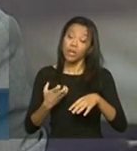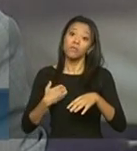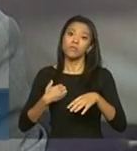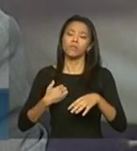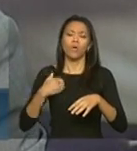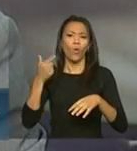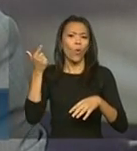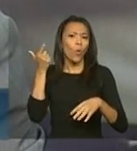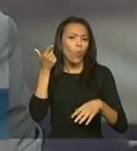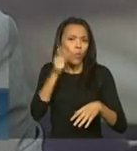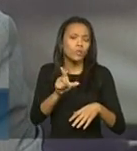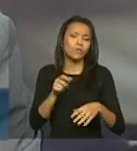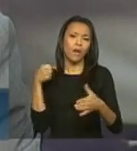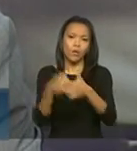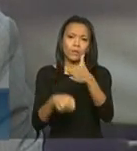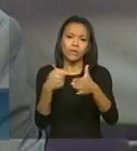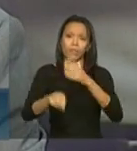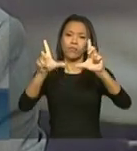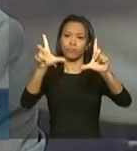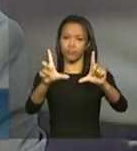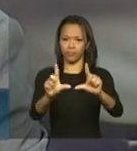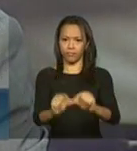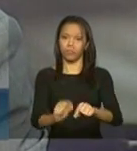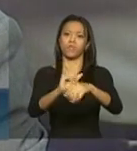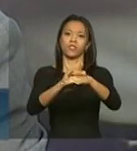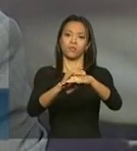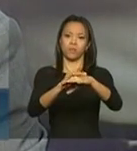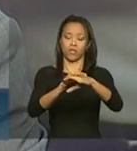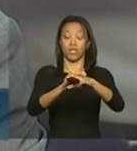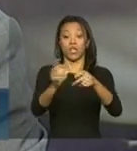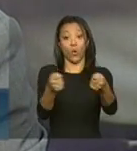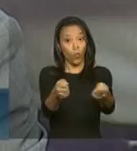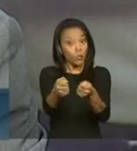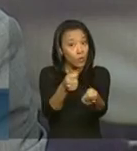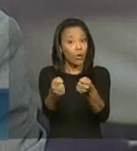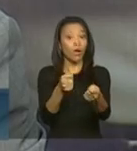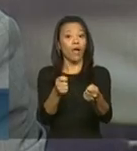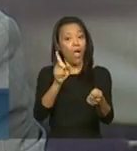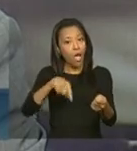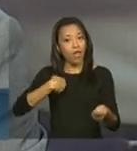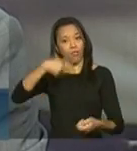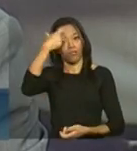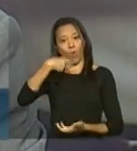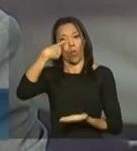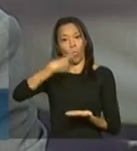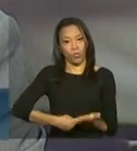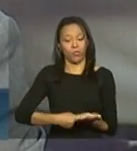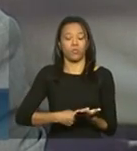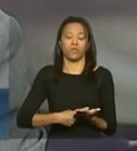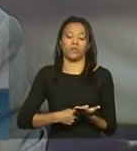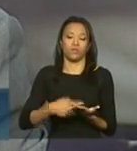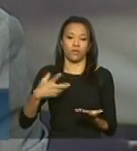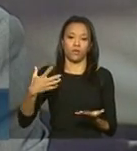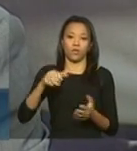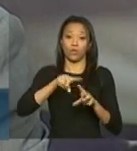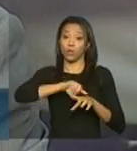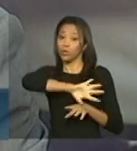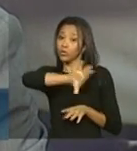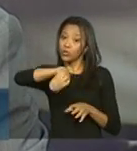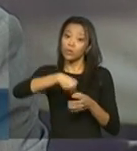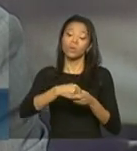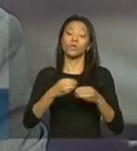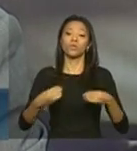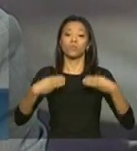para a eliminação da hanseníase, o controle da enfermidade, como um compromisso do Sistema Único de Saúde, não só do governo